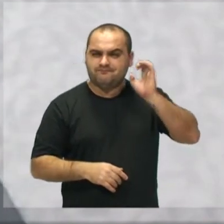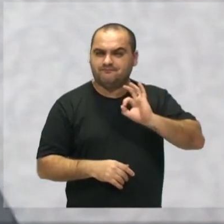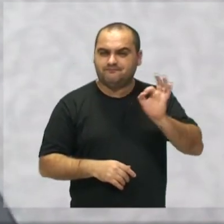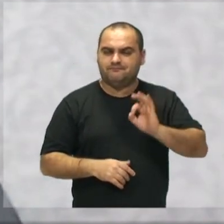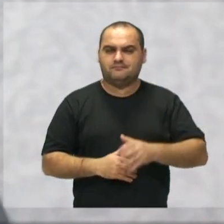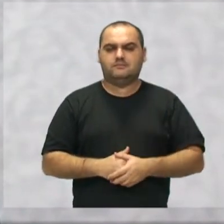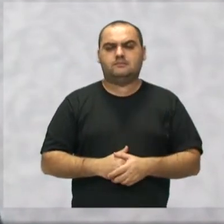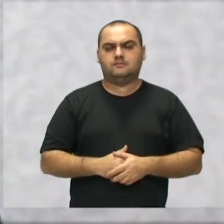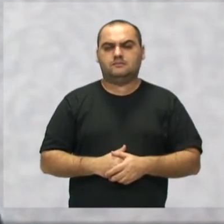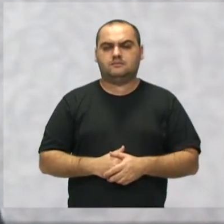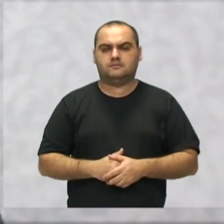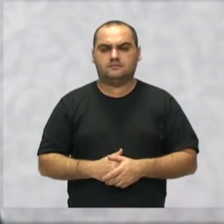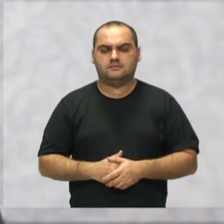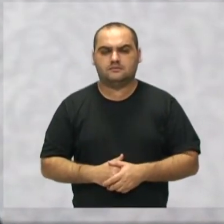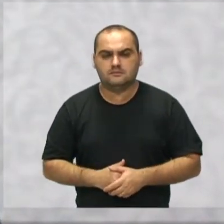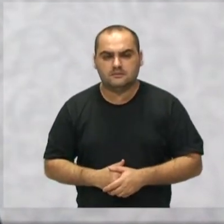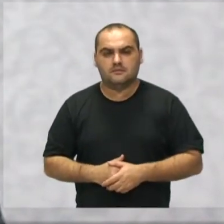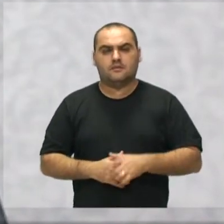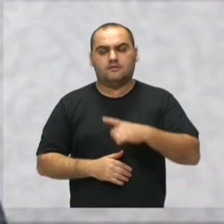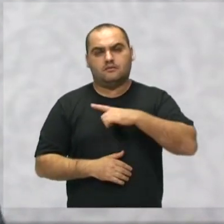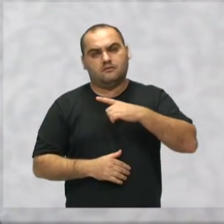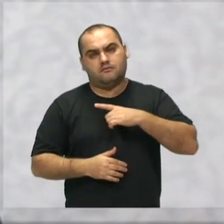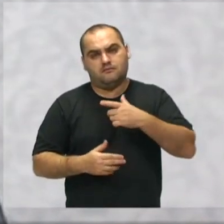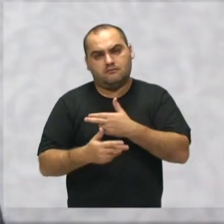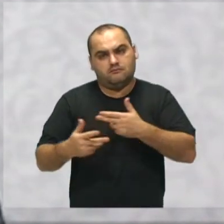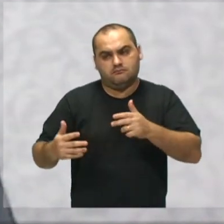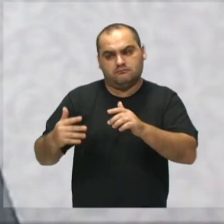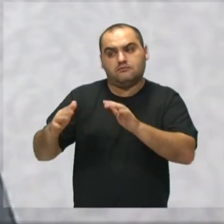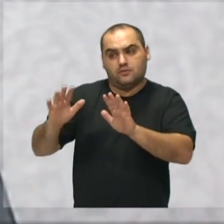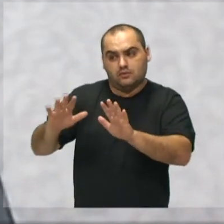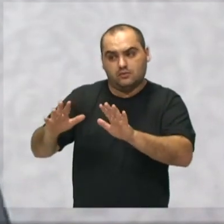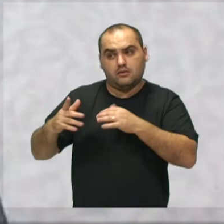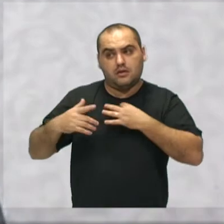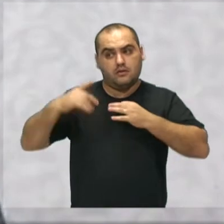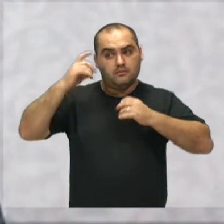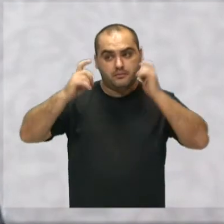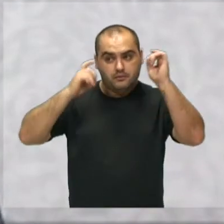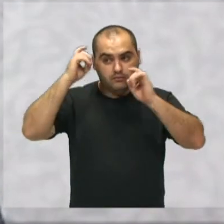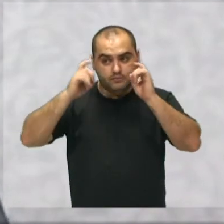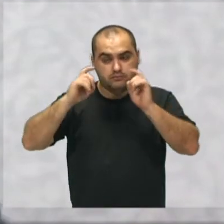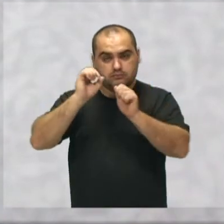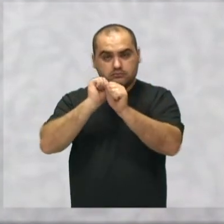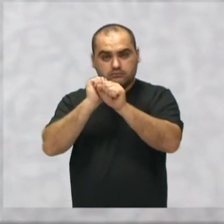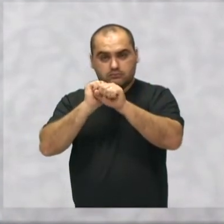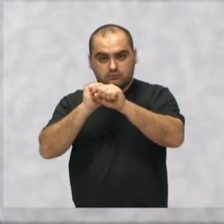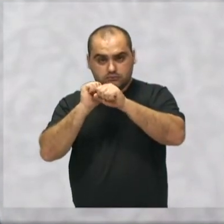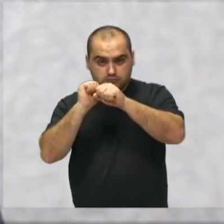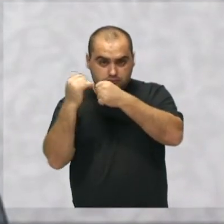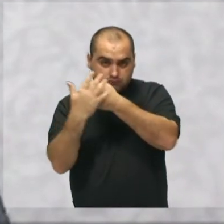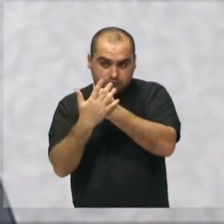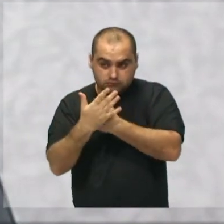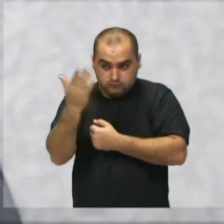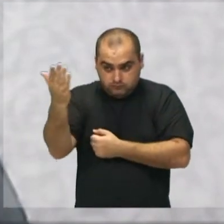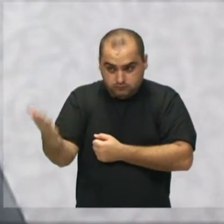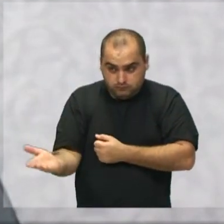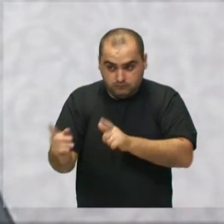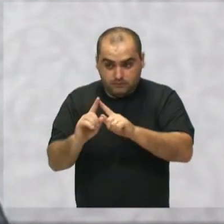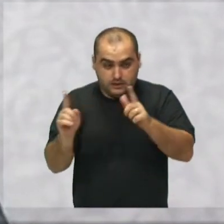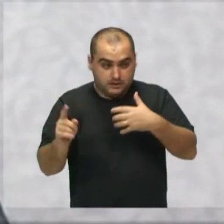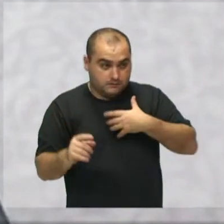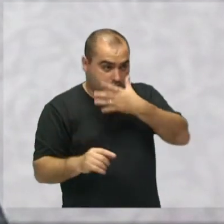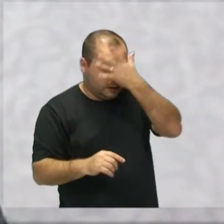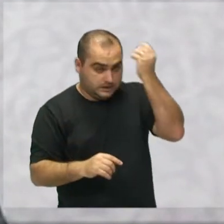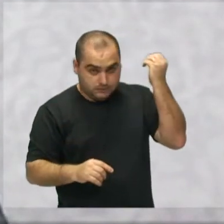Nós temos movimentos que a gente diz o tempo todo para os outros, olha, eu me preocupo com a pandemia em relação a você, mas às vezes eu esqueço